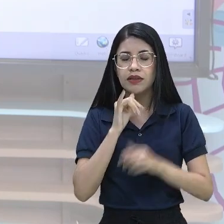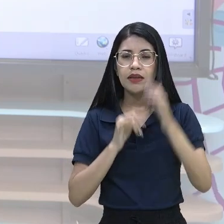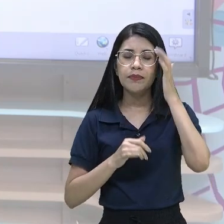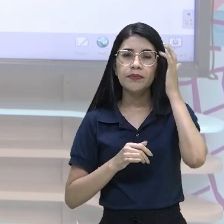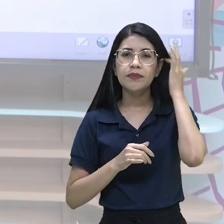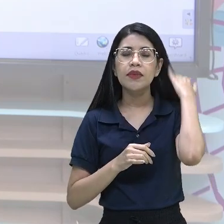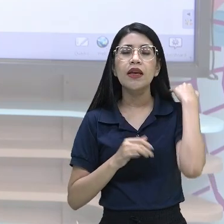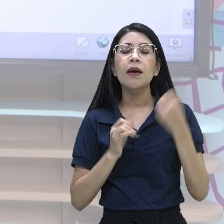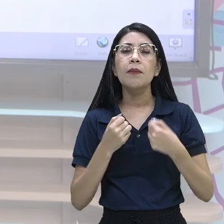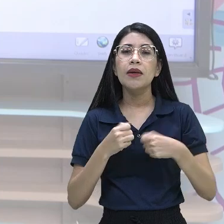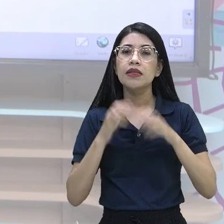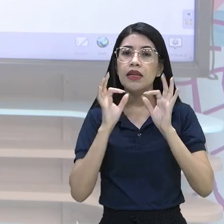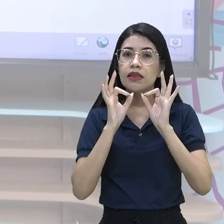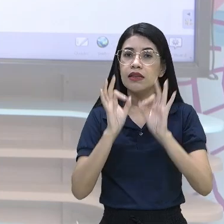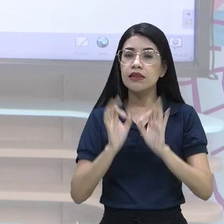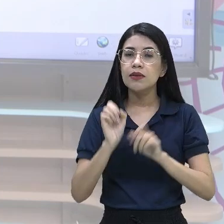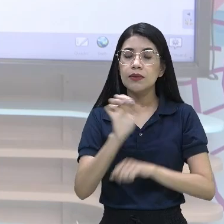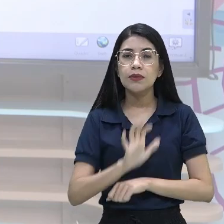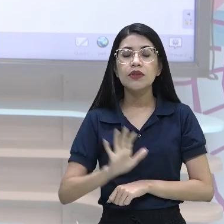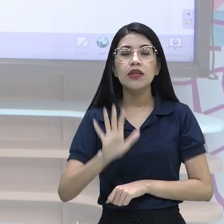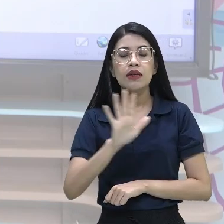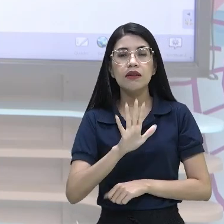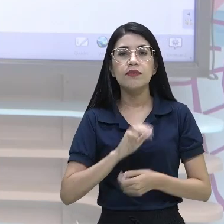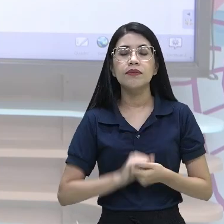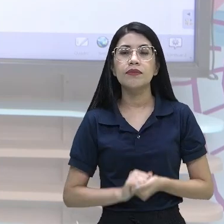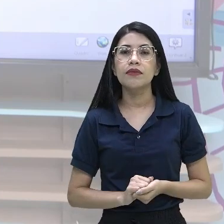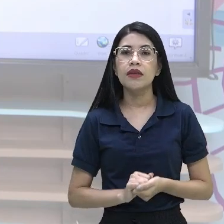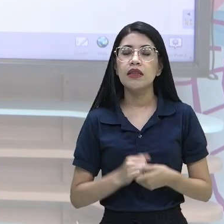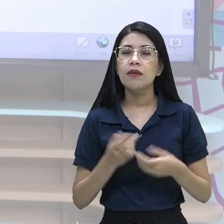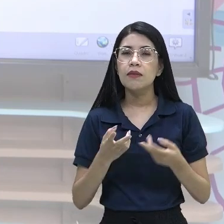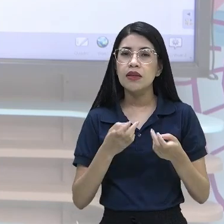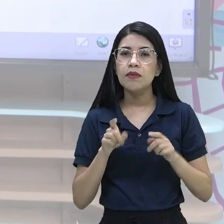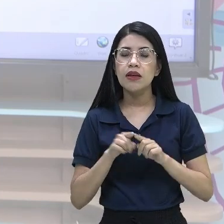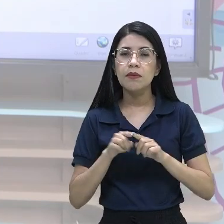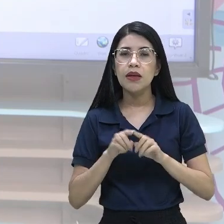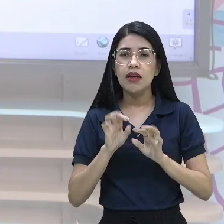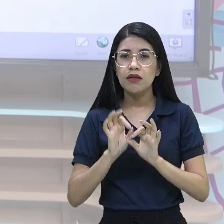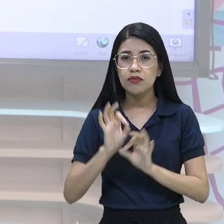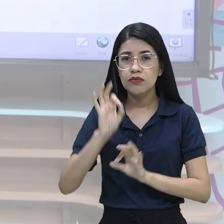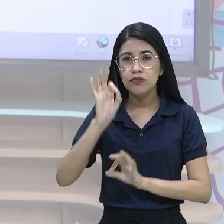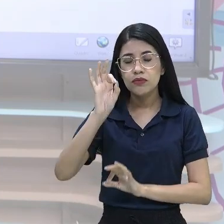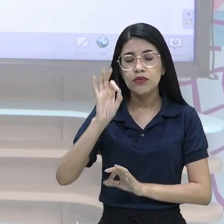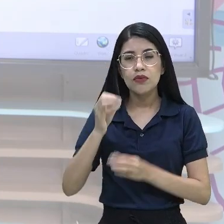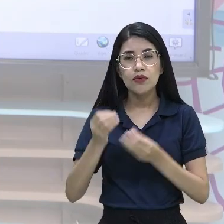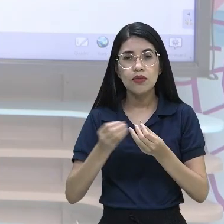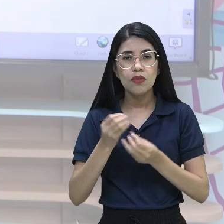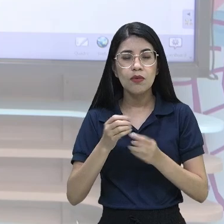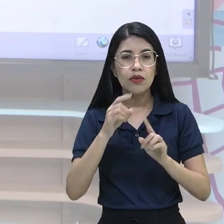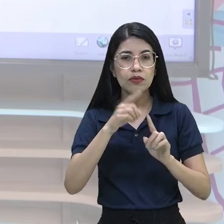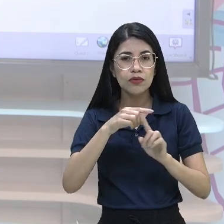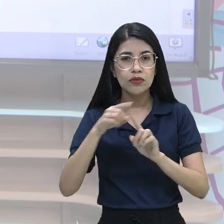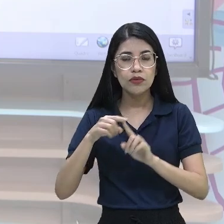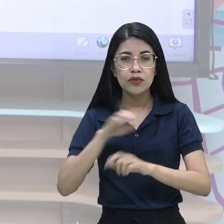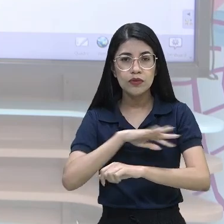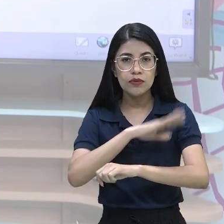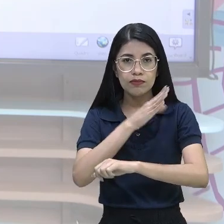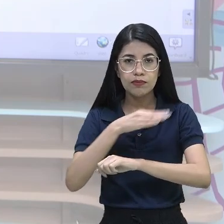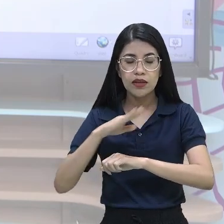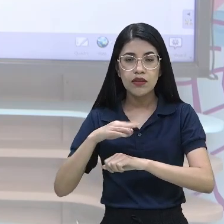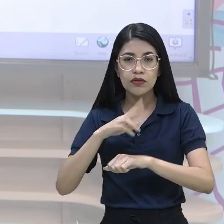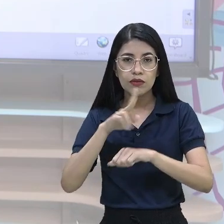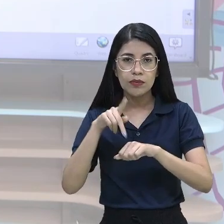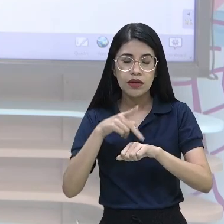observar o todo. Então, você vai observando ali as altitudes de cada uma das formas de relevo, certo? Aí nós temos